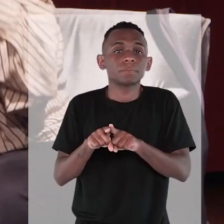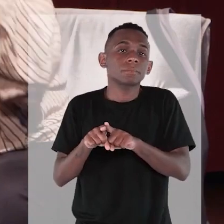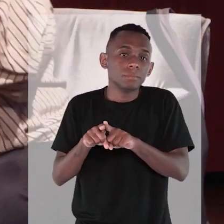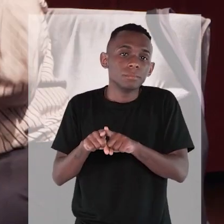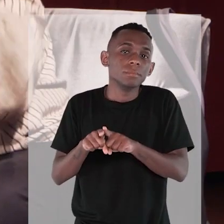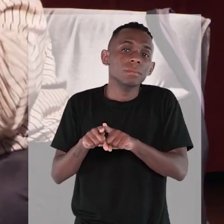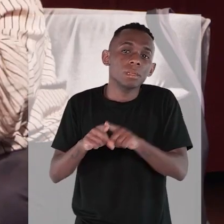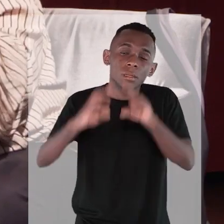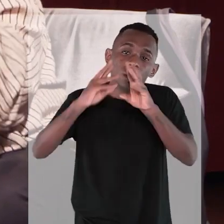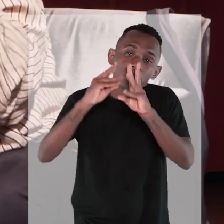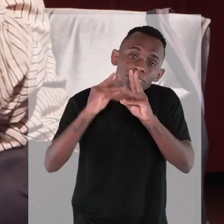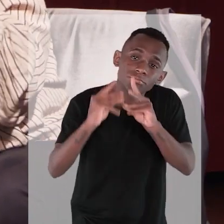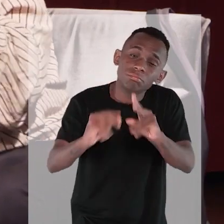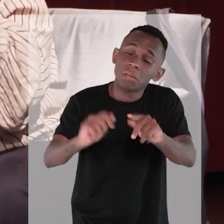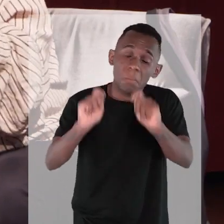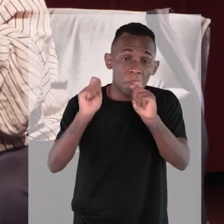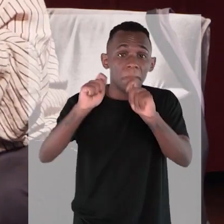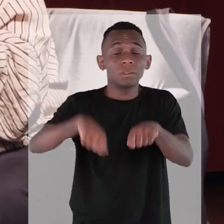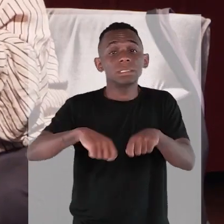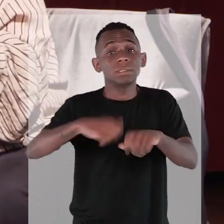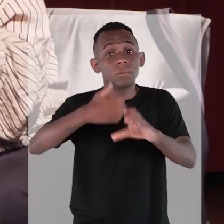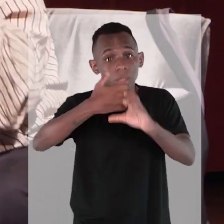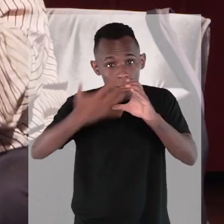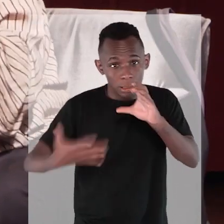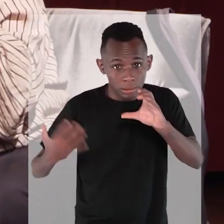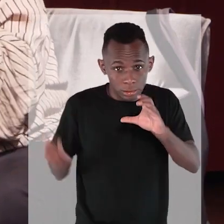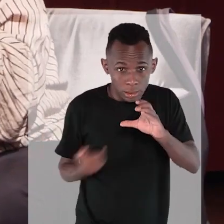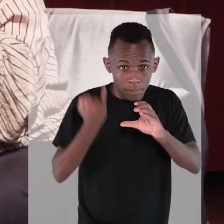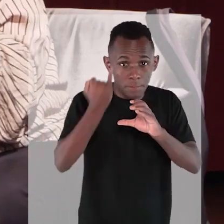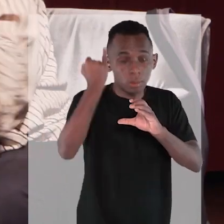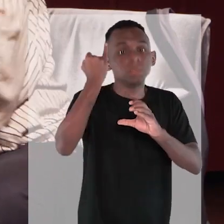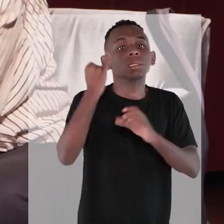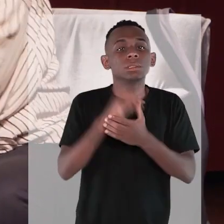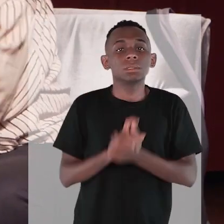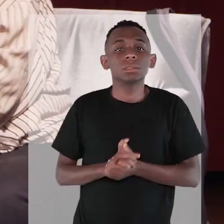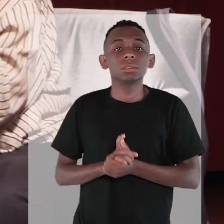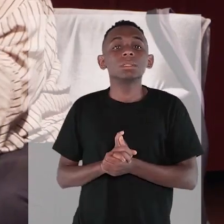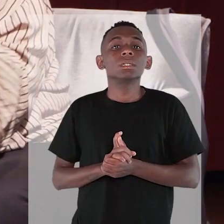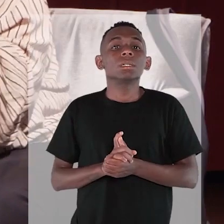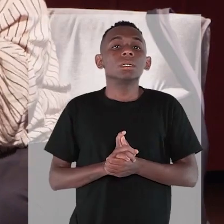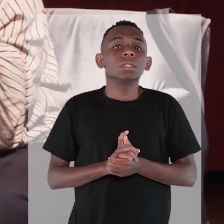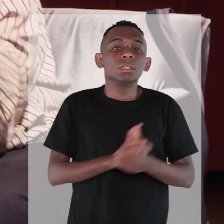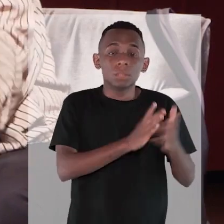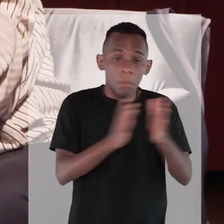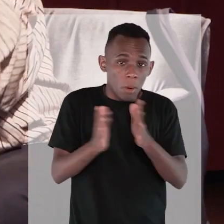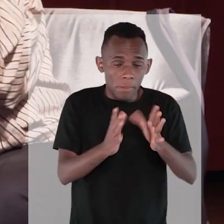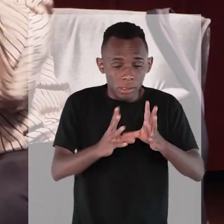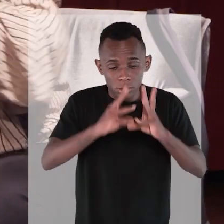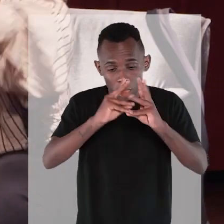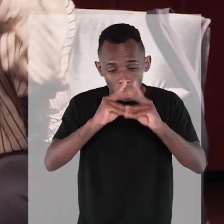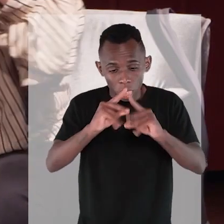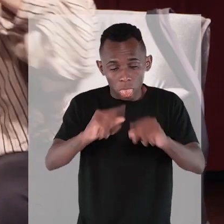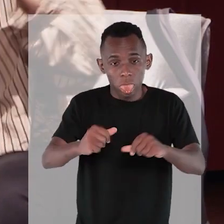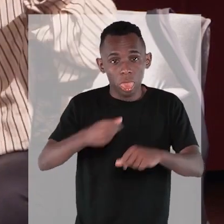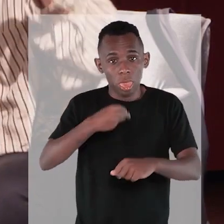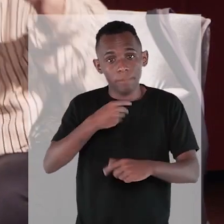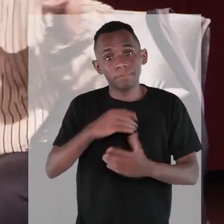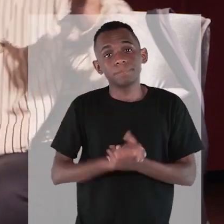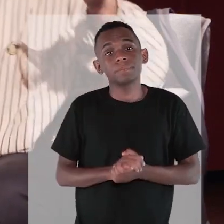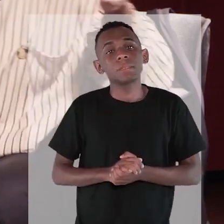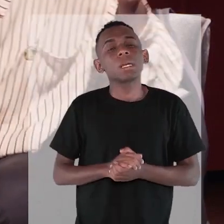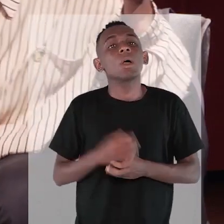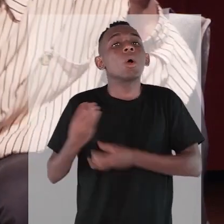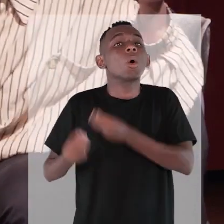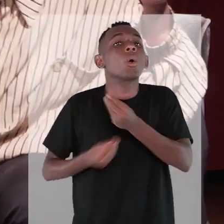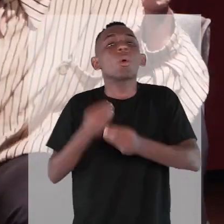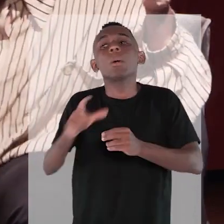uma característica muito importante que eu acho do processo de destruição que nós estamos vivendo é como que são